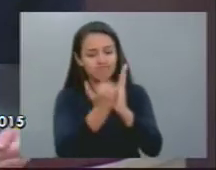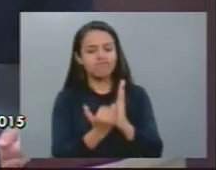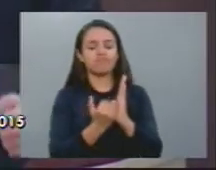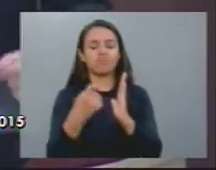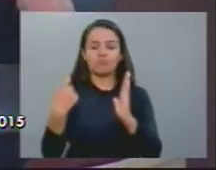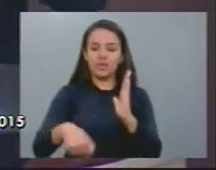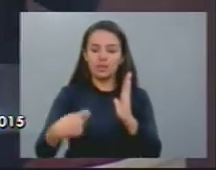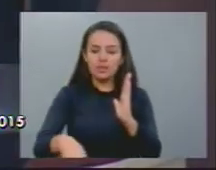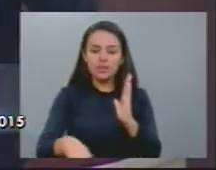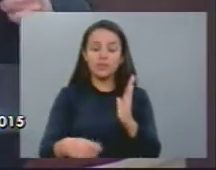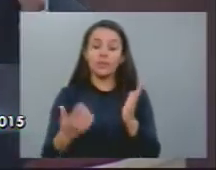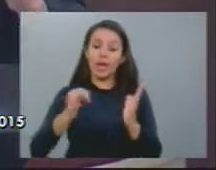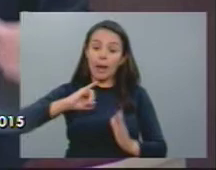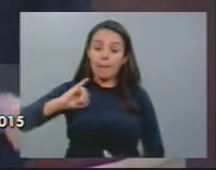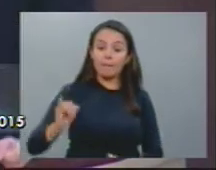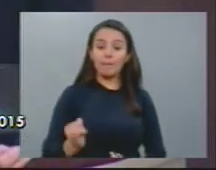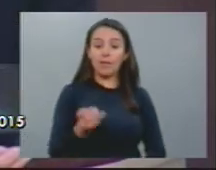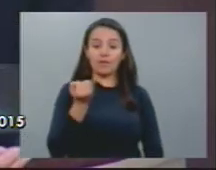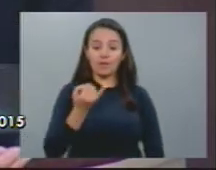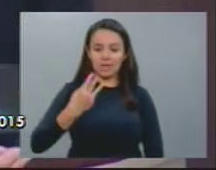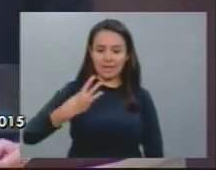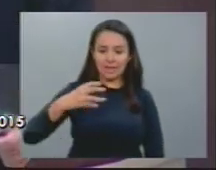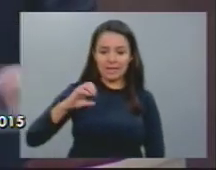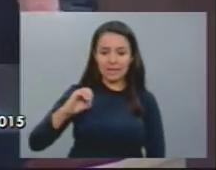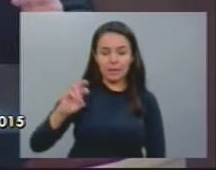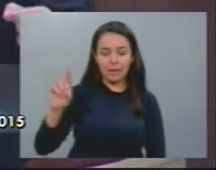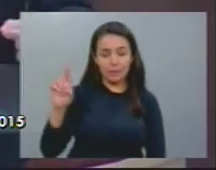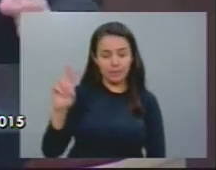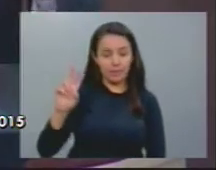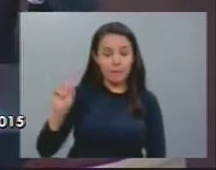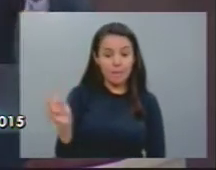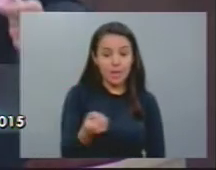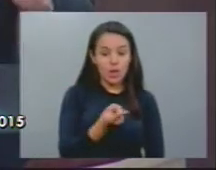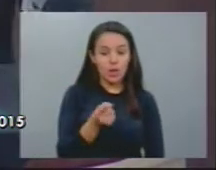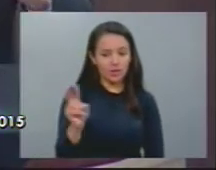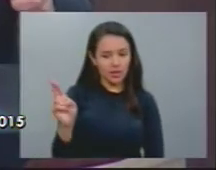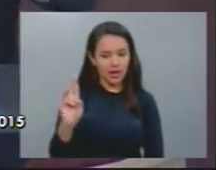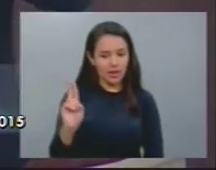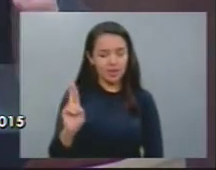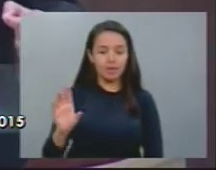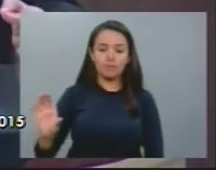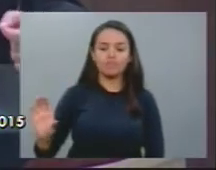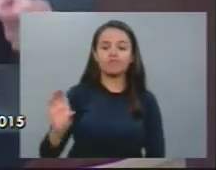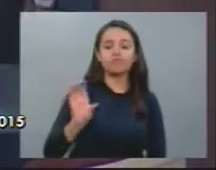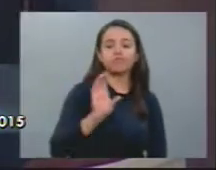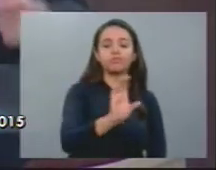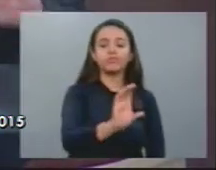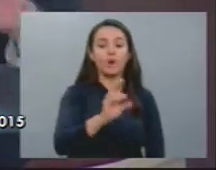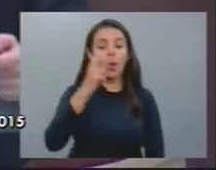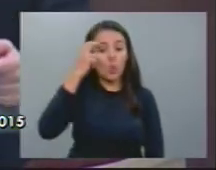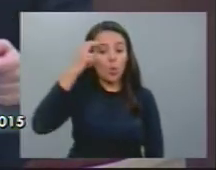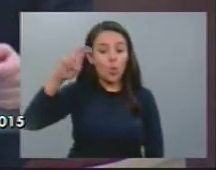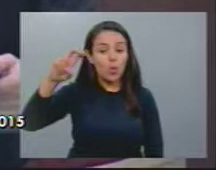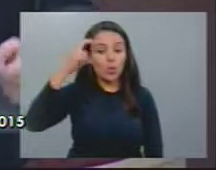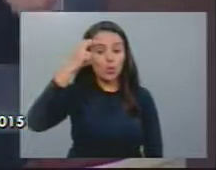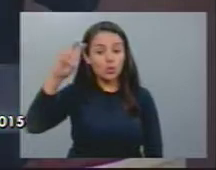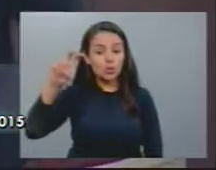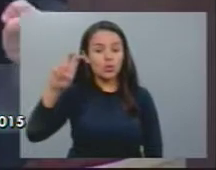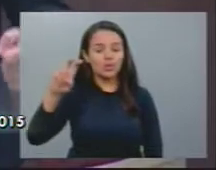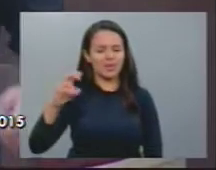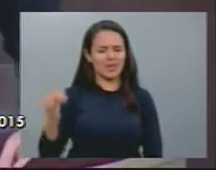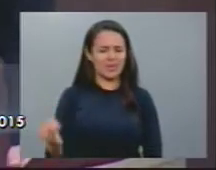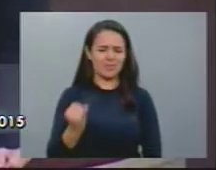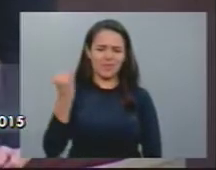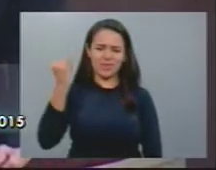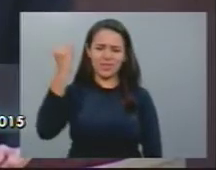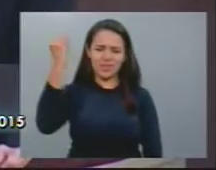cultura. Fizemos várias emendas para a cultura, porque a cultura para nós é fundamental, sobretudo num Estado que tem pouca